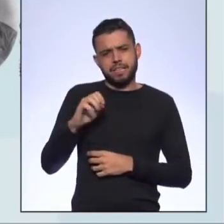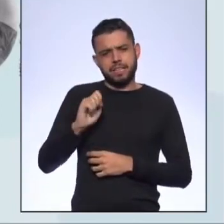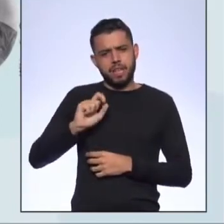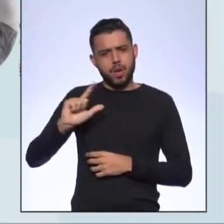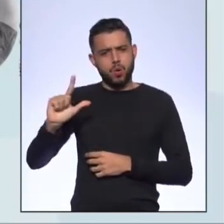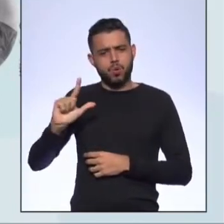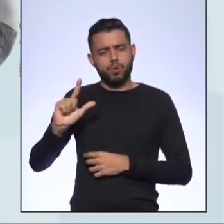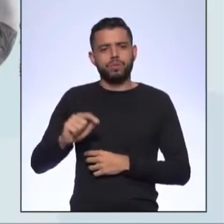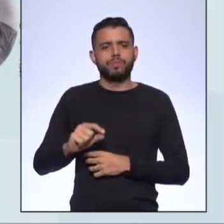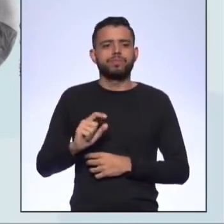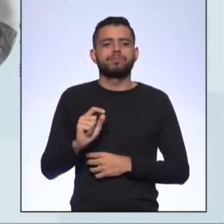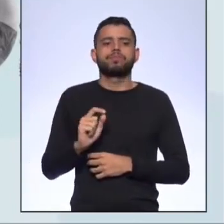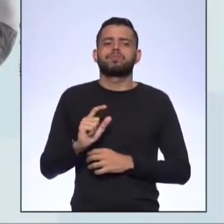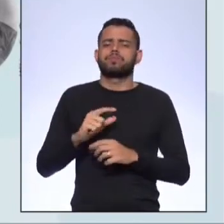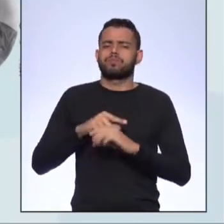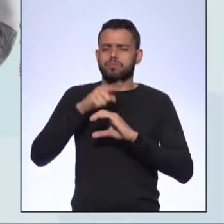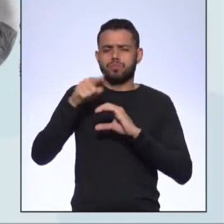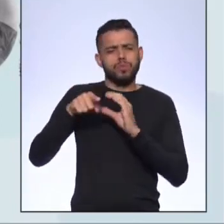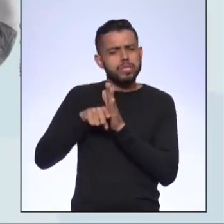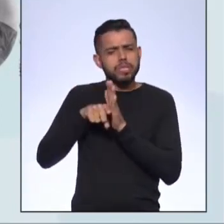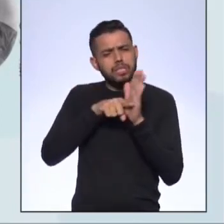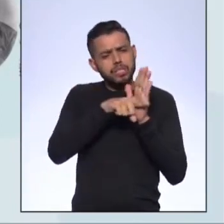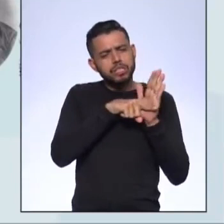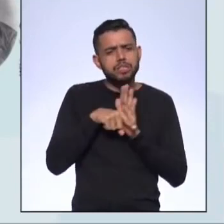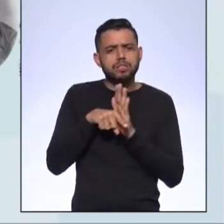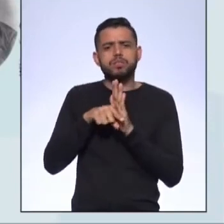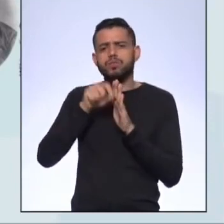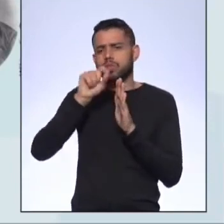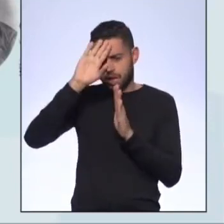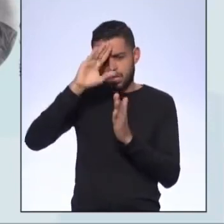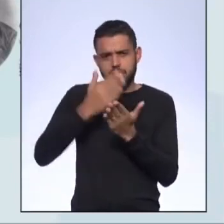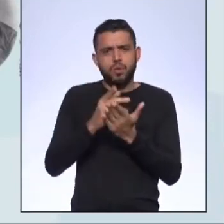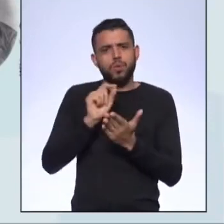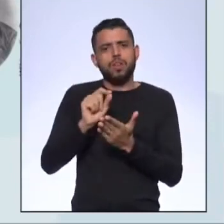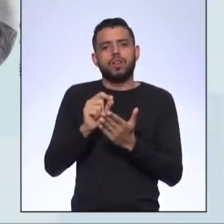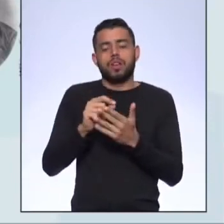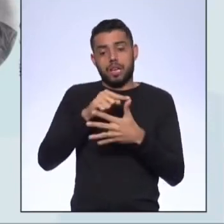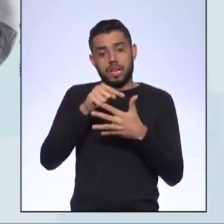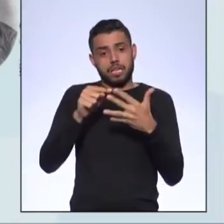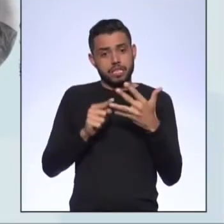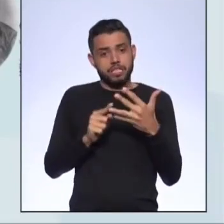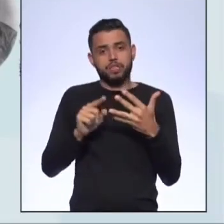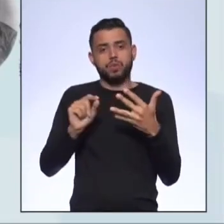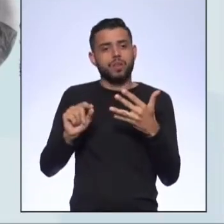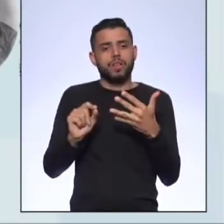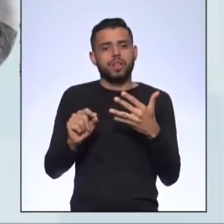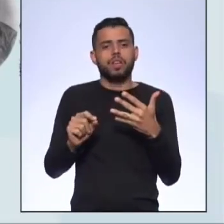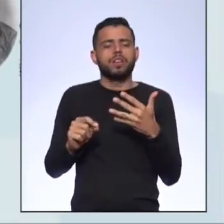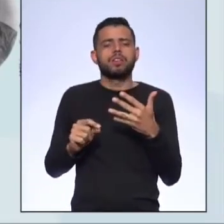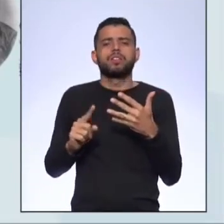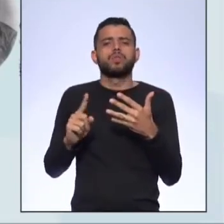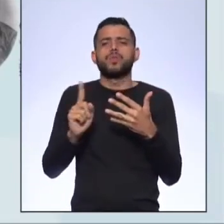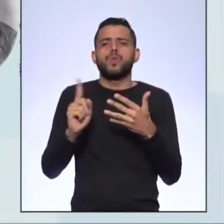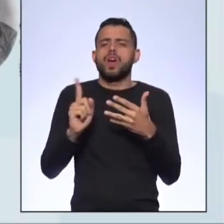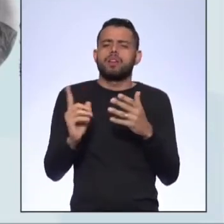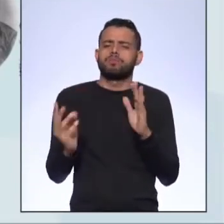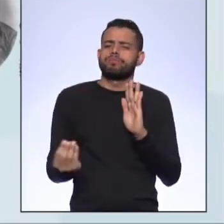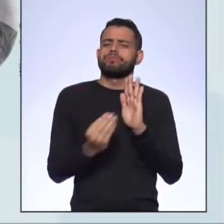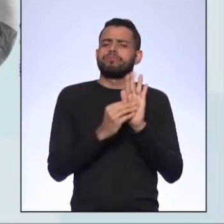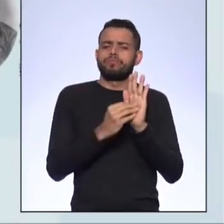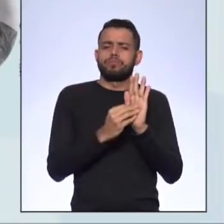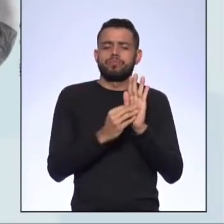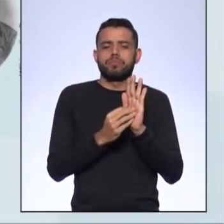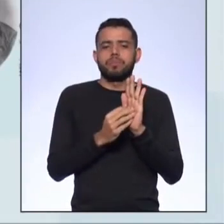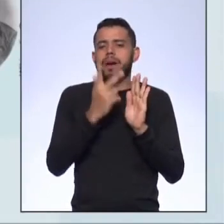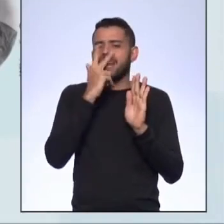os cientistas eles acreditavam que quando aquela característica ela não é passada imediatamente ali, ela simplesmente